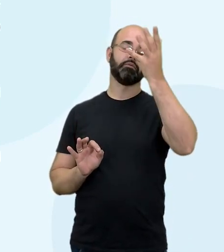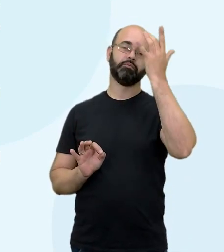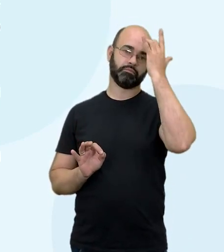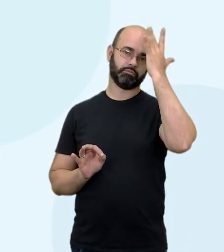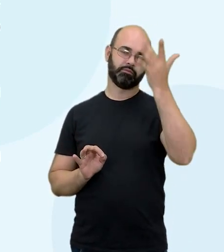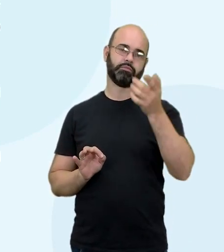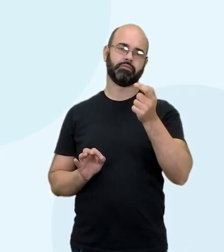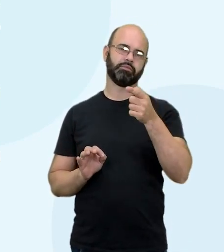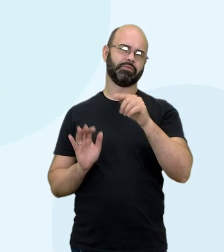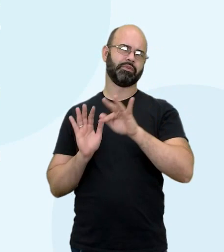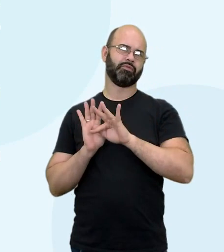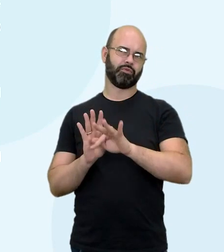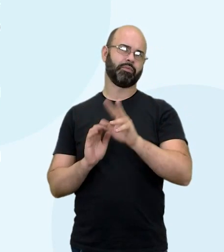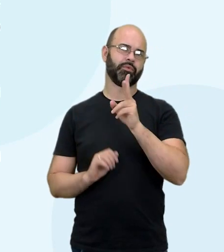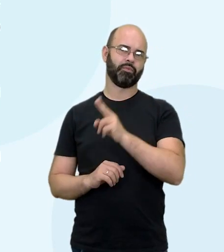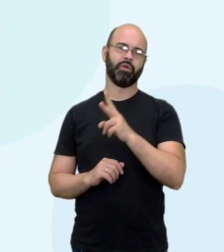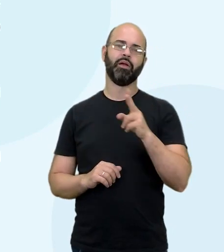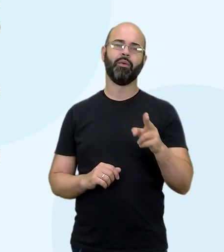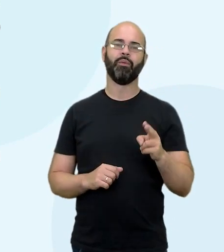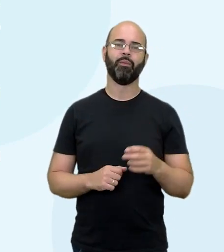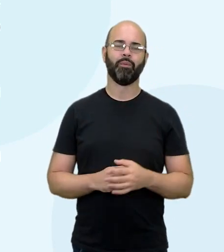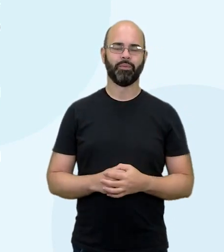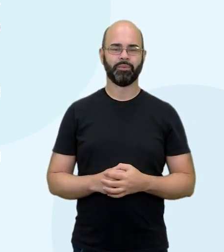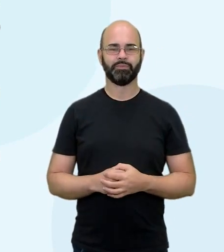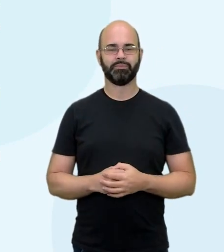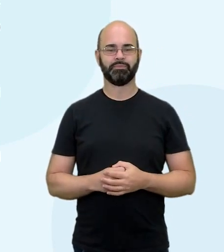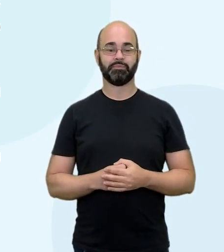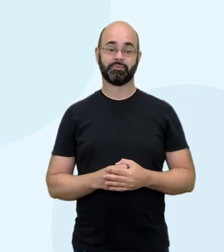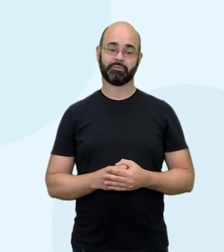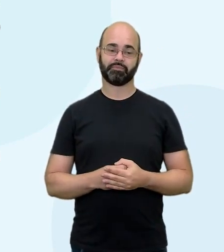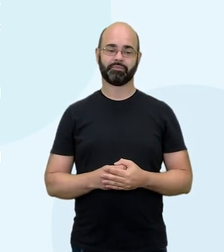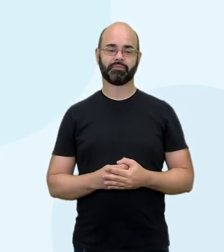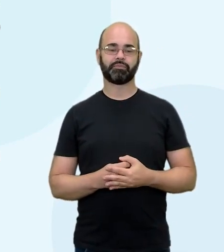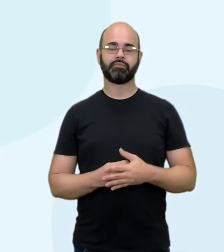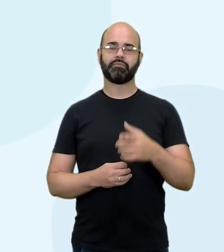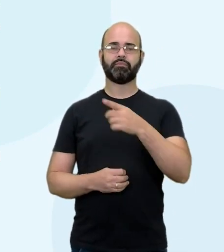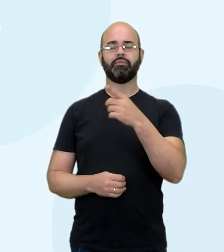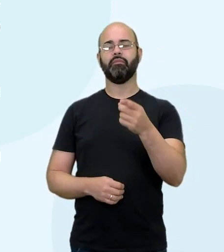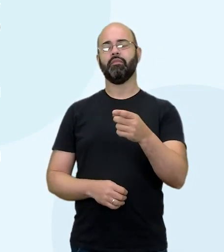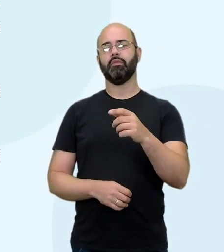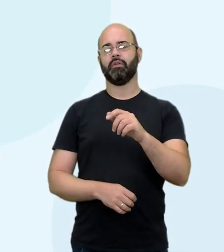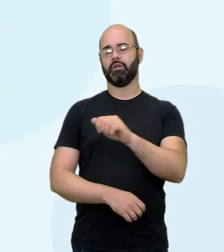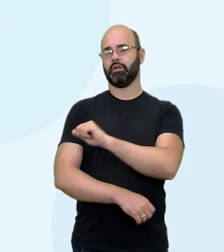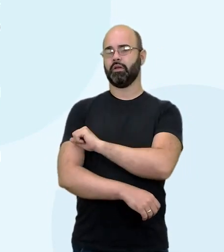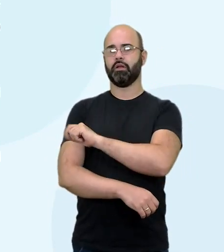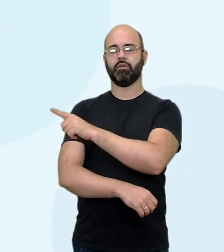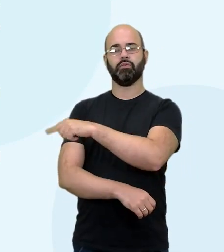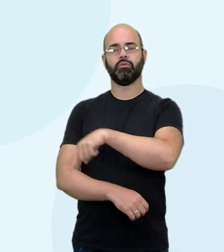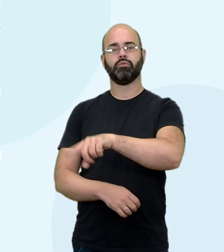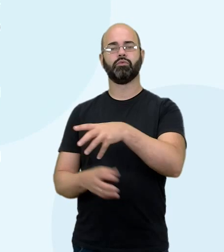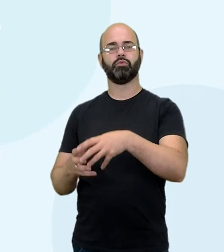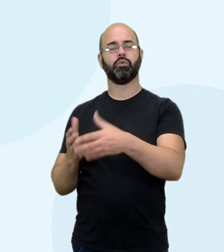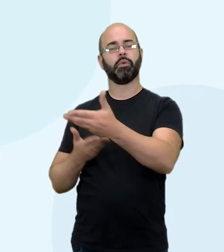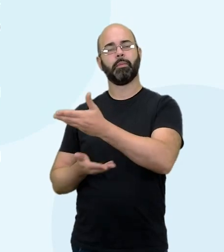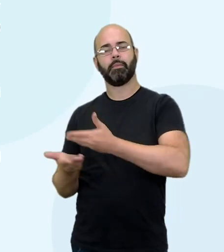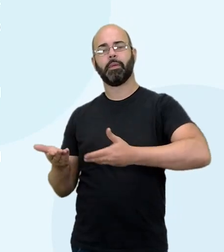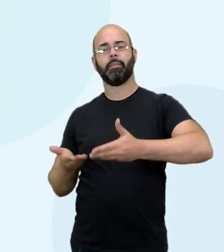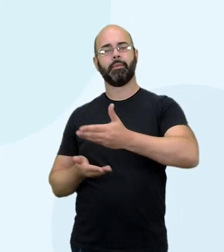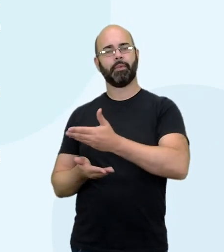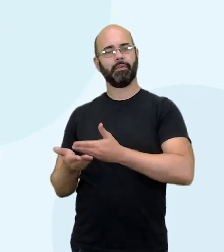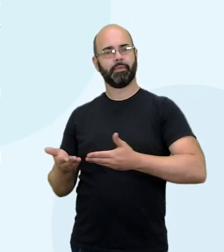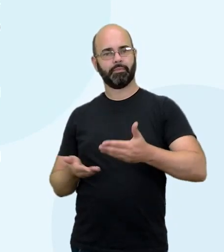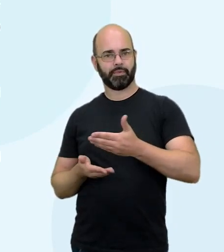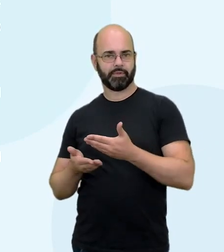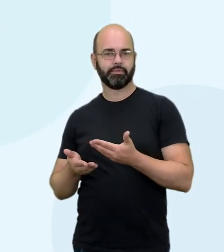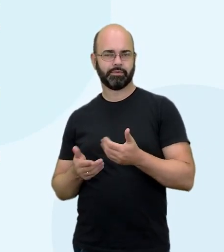A formulazinha, né? Aquela famosa fórmula matemática. Discuta com seus colegas de sala as alternativas para a resolução desse famoso